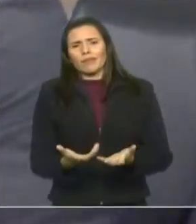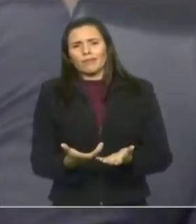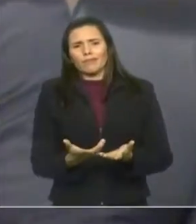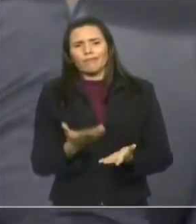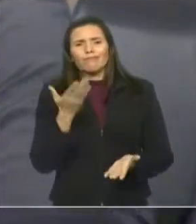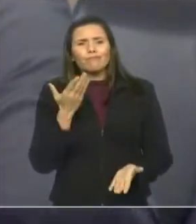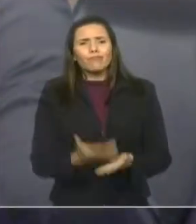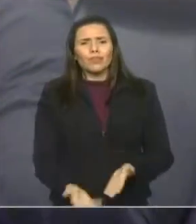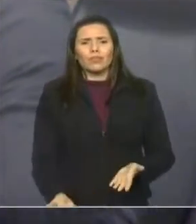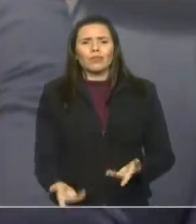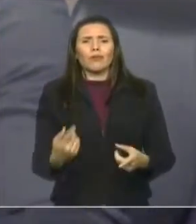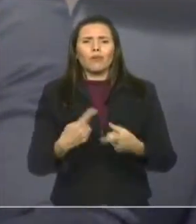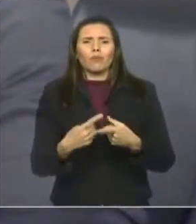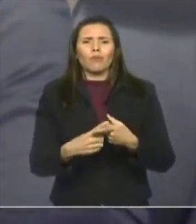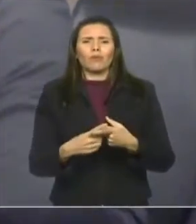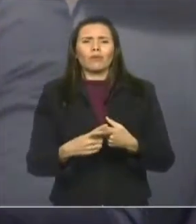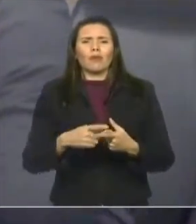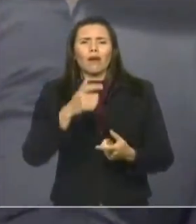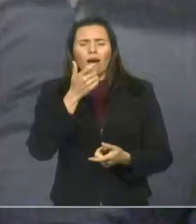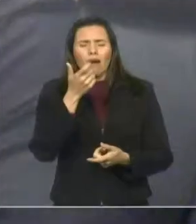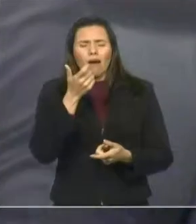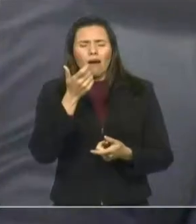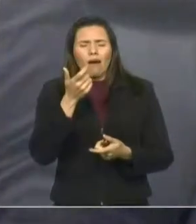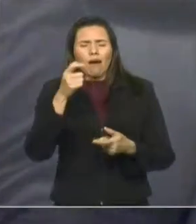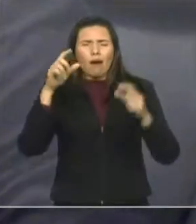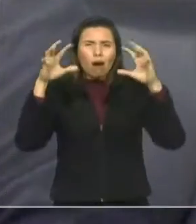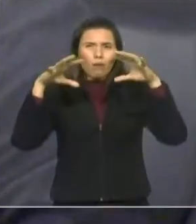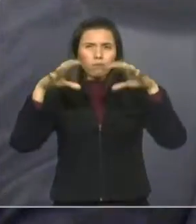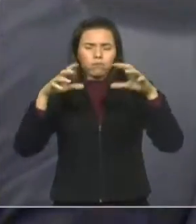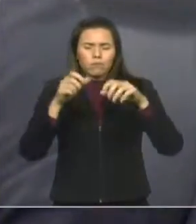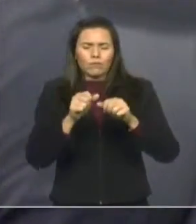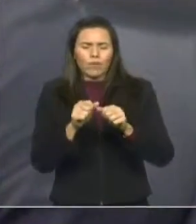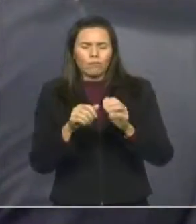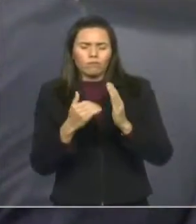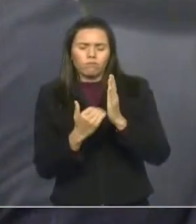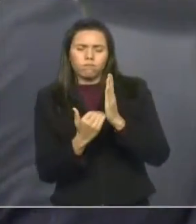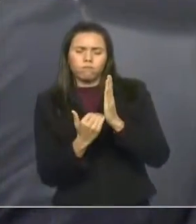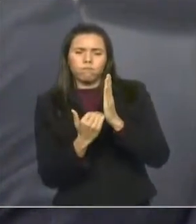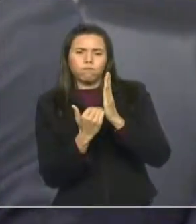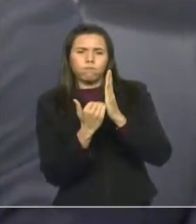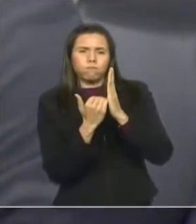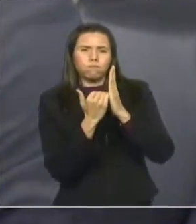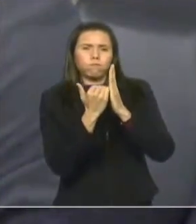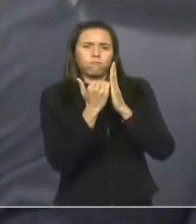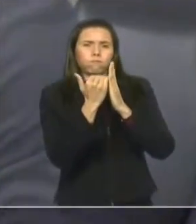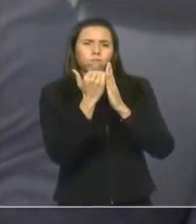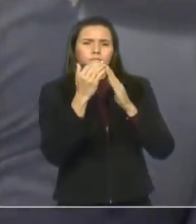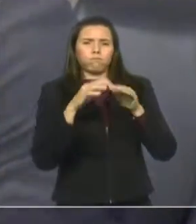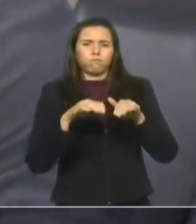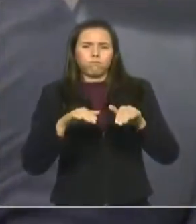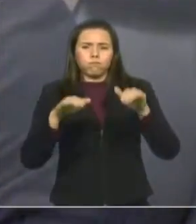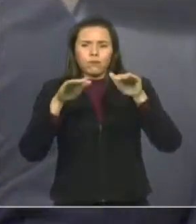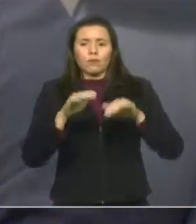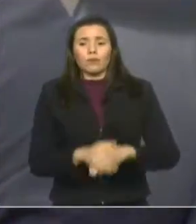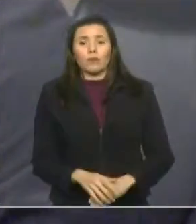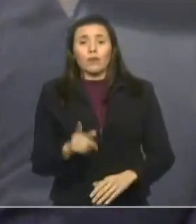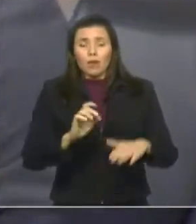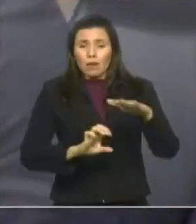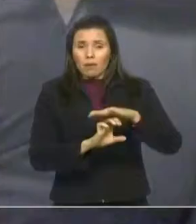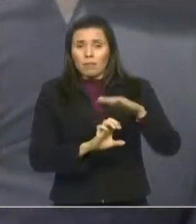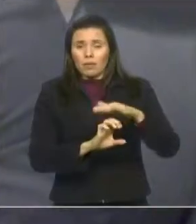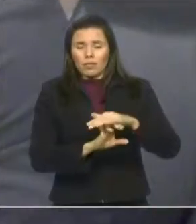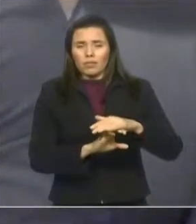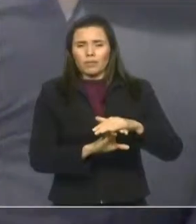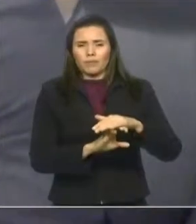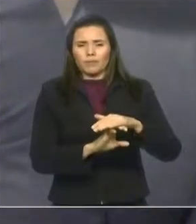bens, acionando o seguro, acionando a construtora e o que há de pior. A construtora Monteplan Engenharia não